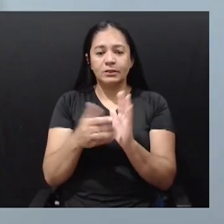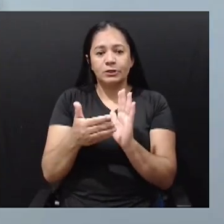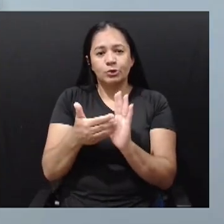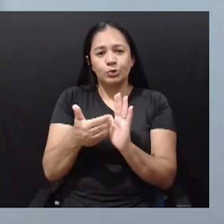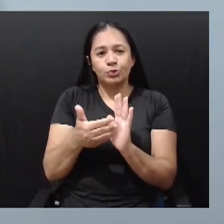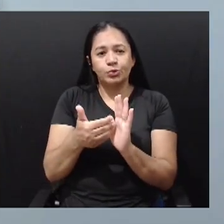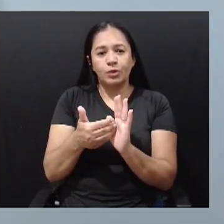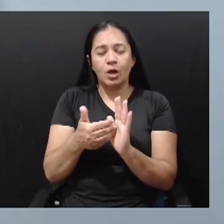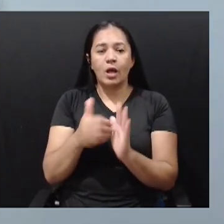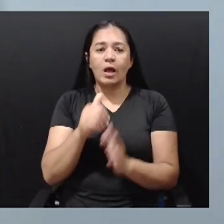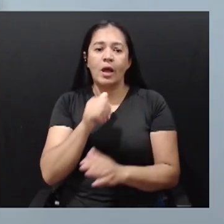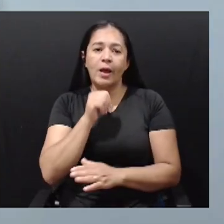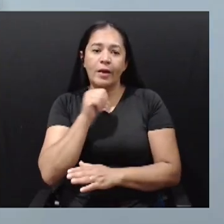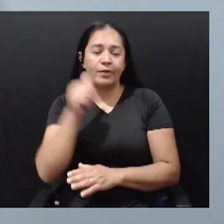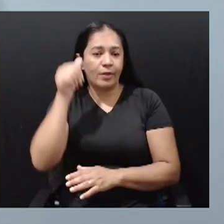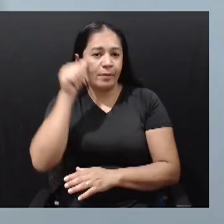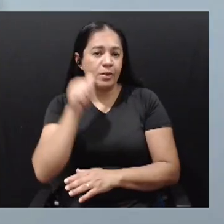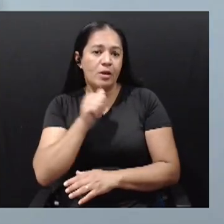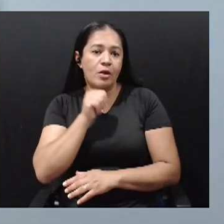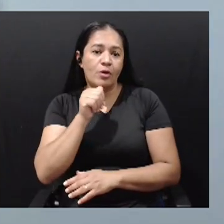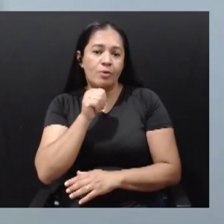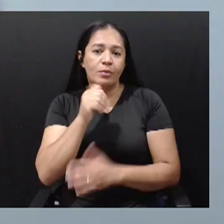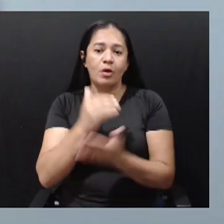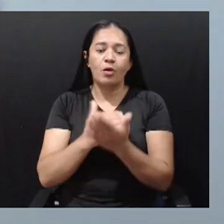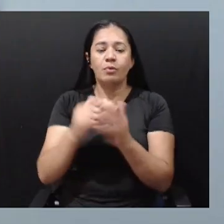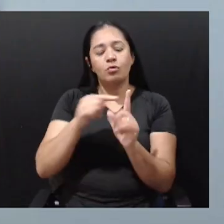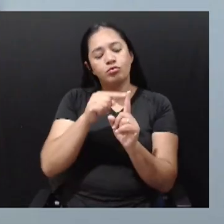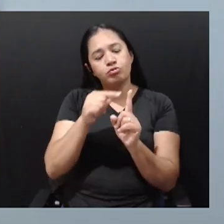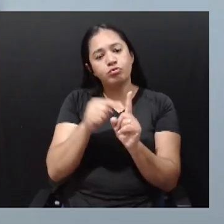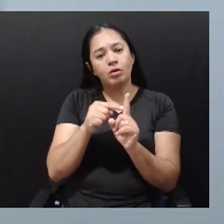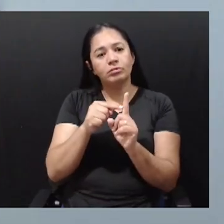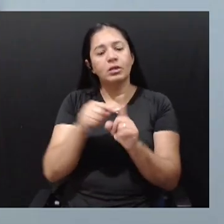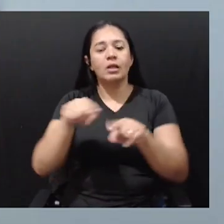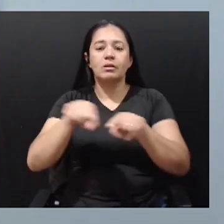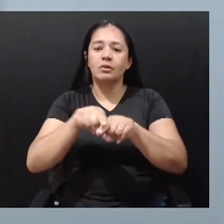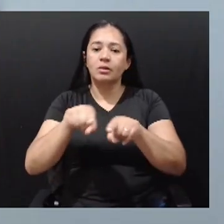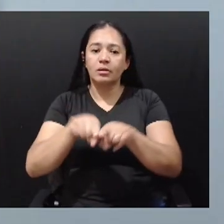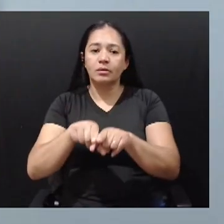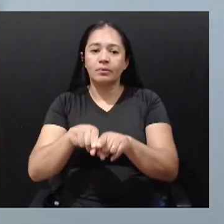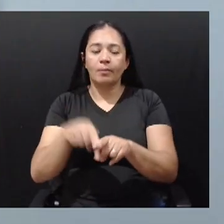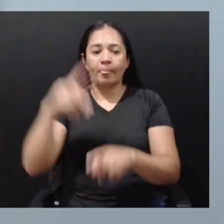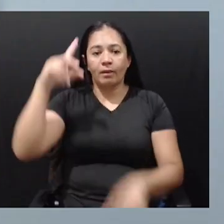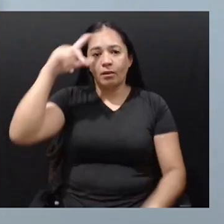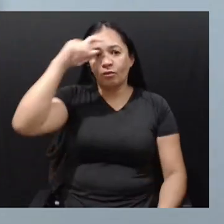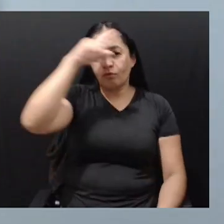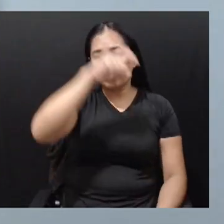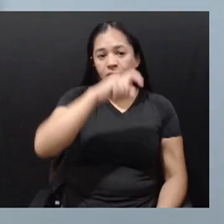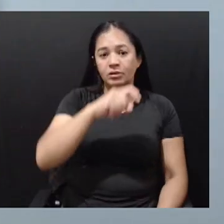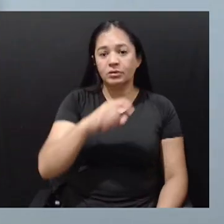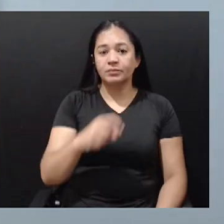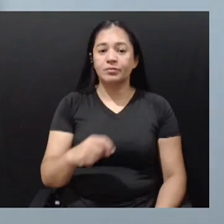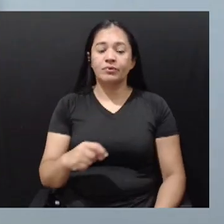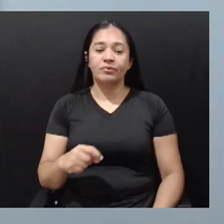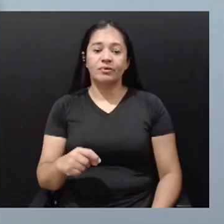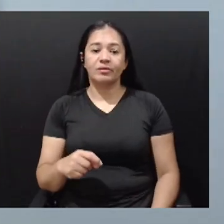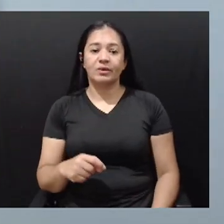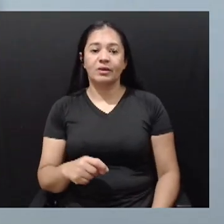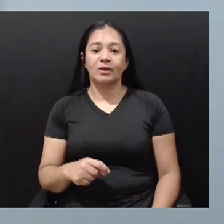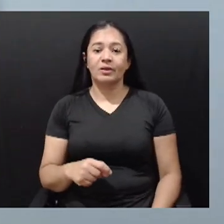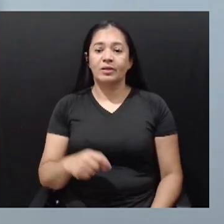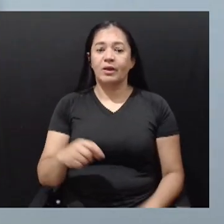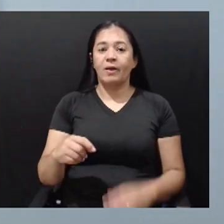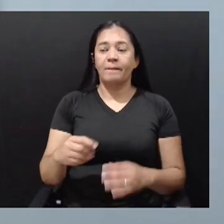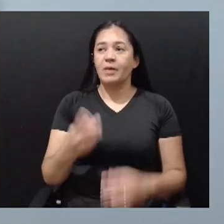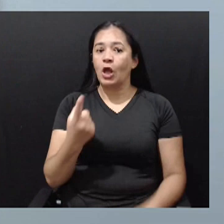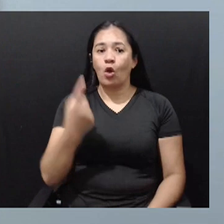se implanta o saco gestacional, e também dificultando a fecundação. Então, não é um mecanismo único, né, no